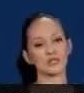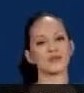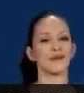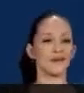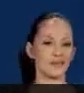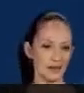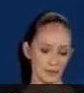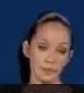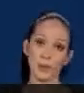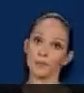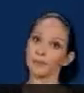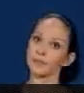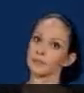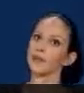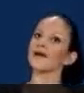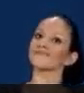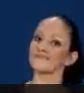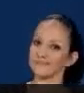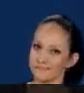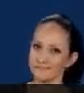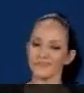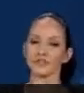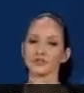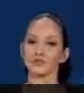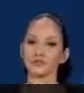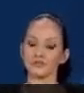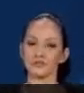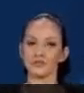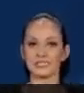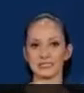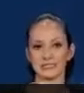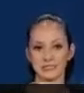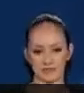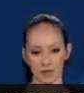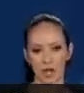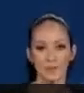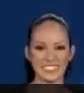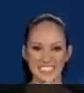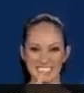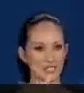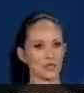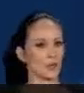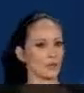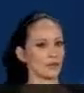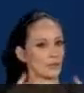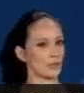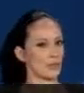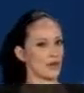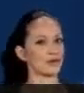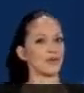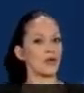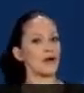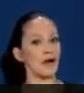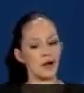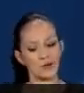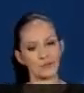as provas estarão protegidas em envelopes plásticos e sem contato humano. Álcool em gel deve ser